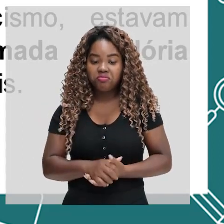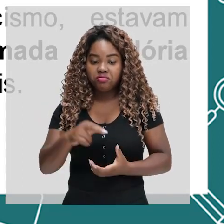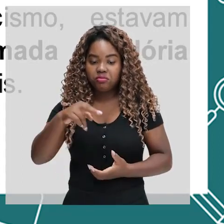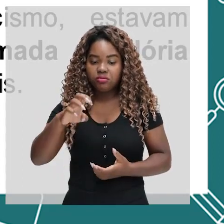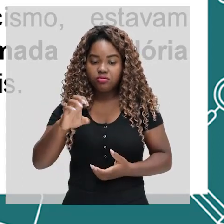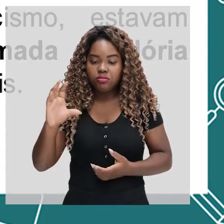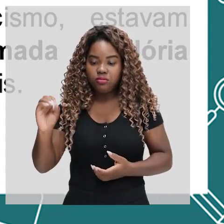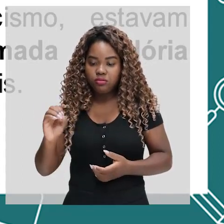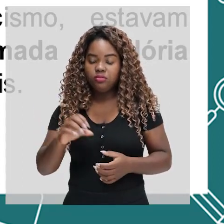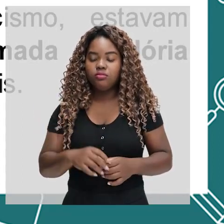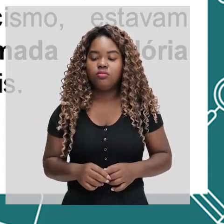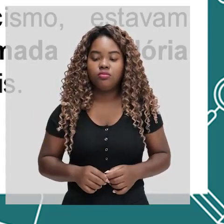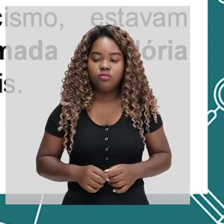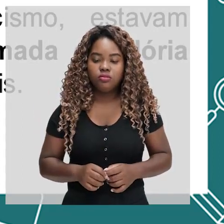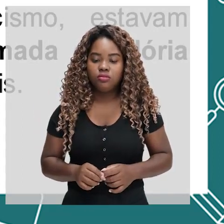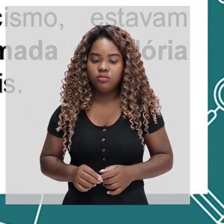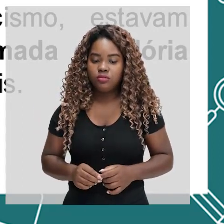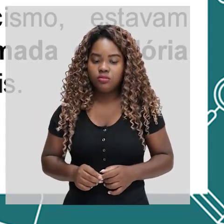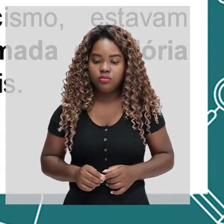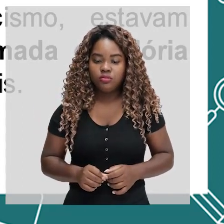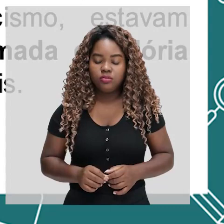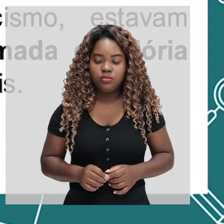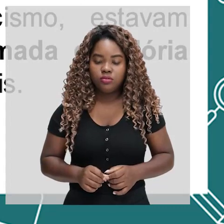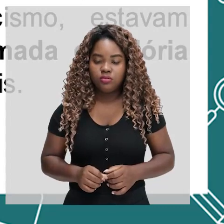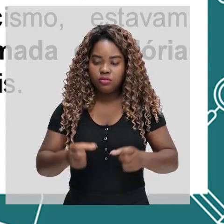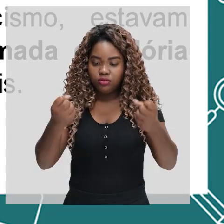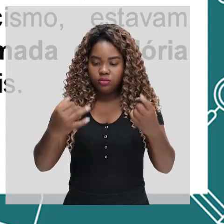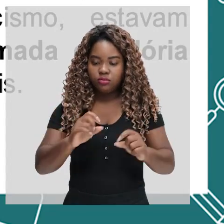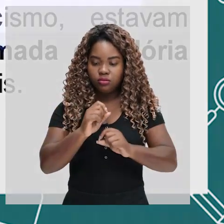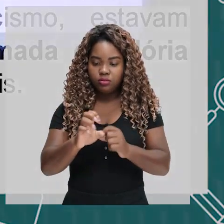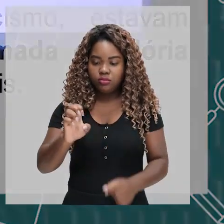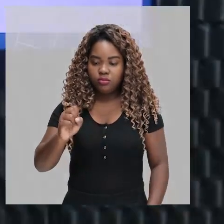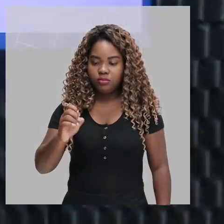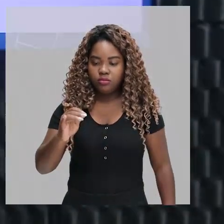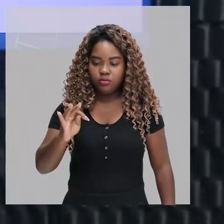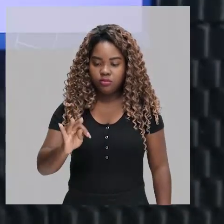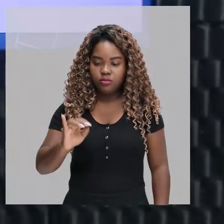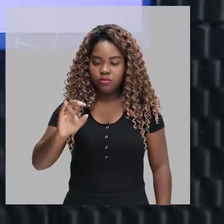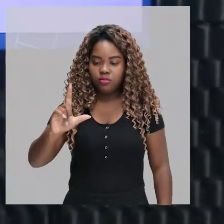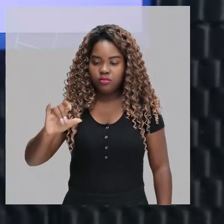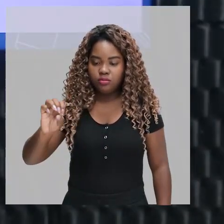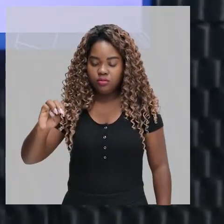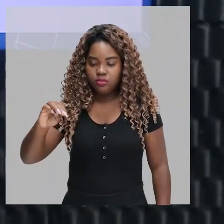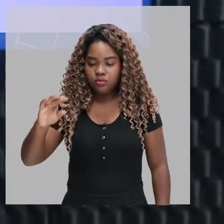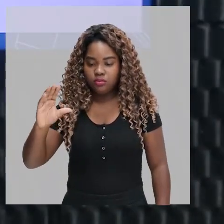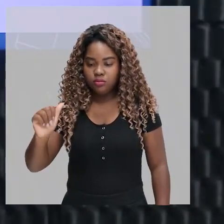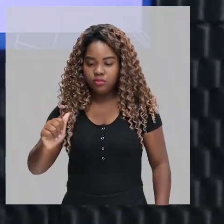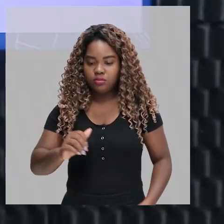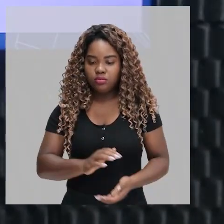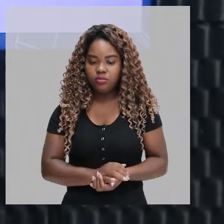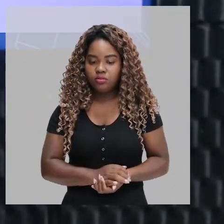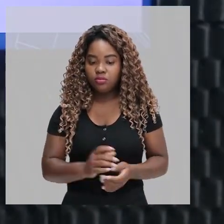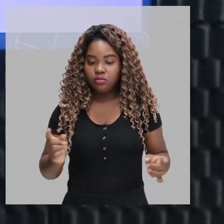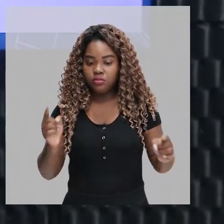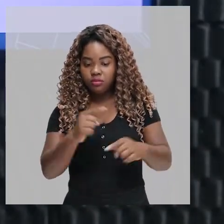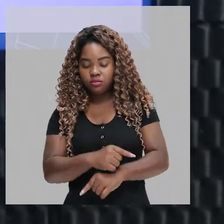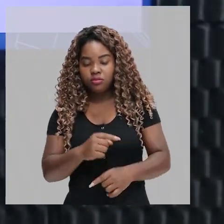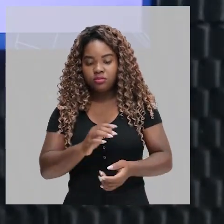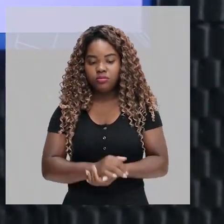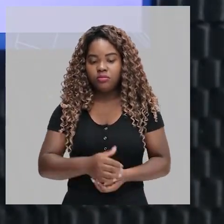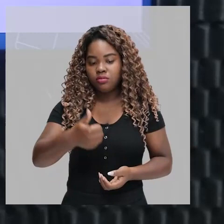a gente falou de de Chile estilística ser contra então é uma é um momento diferente